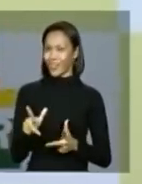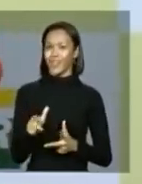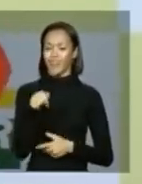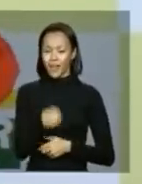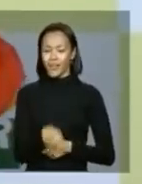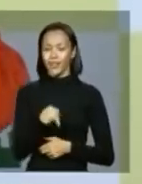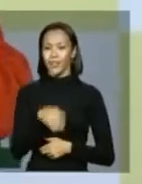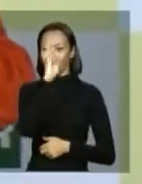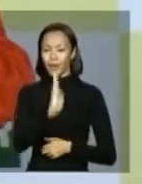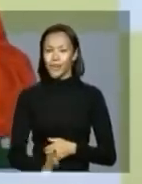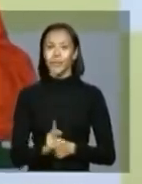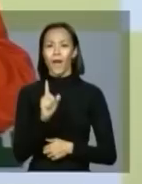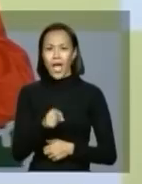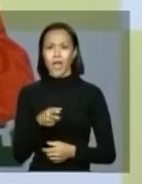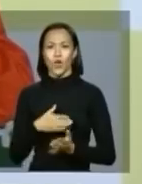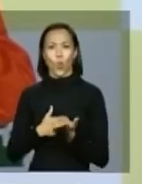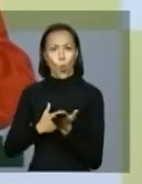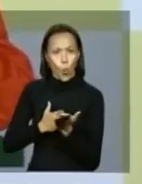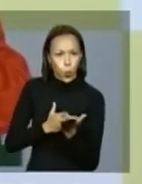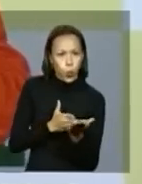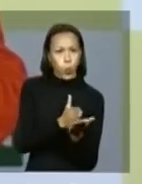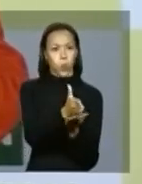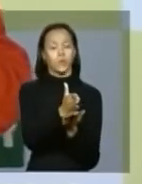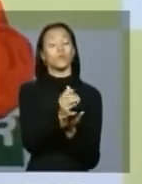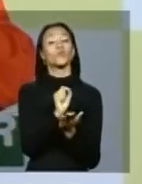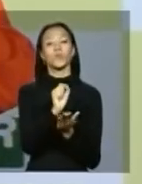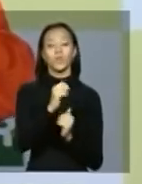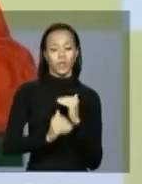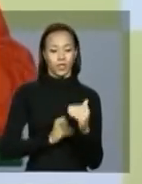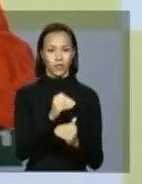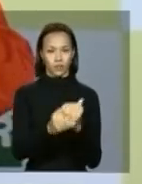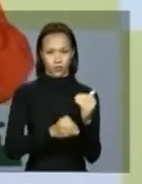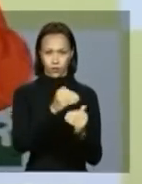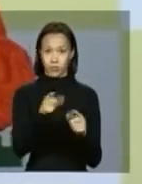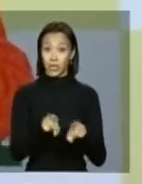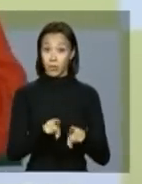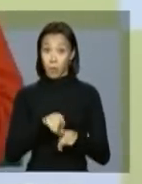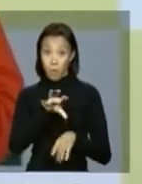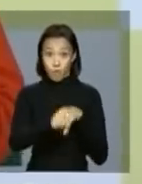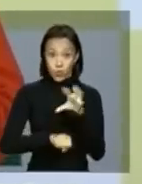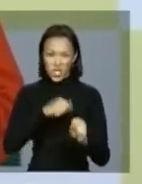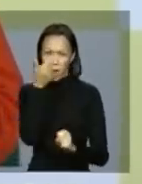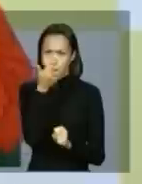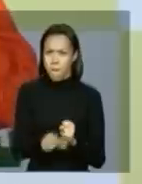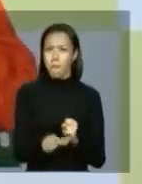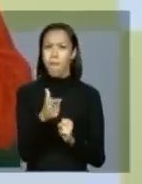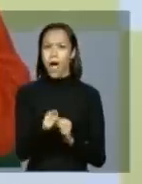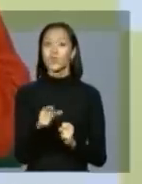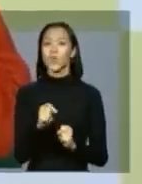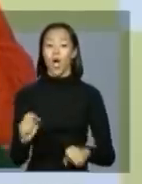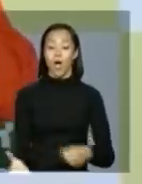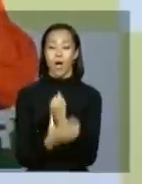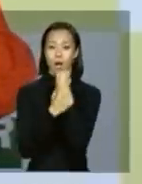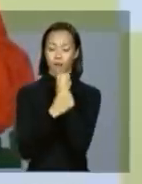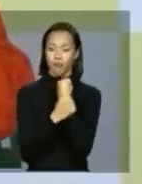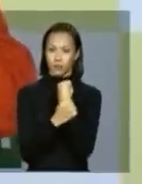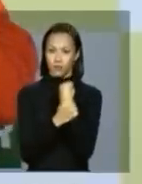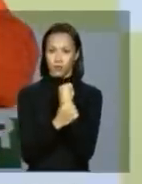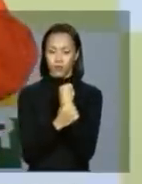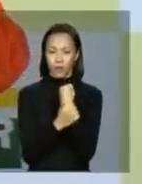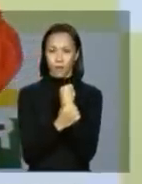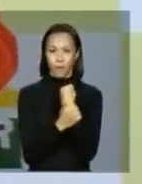é manter o nosso desenvolvimento e buscar cada vez mais garantir